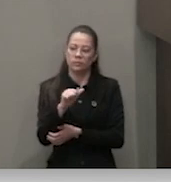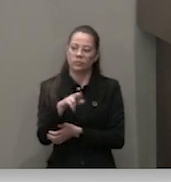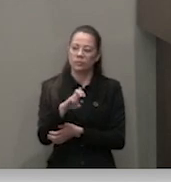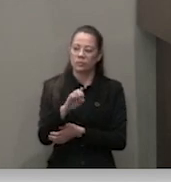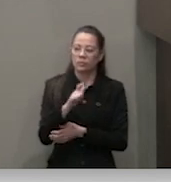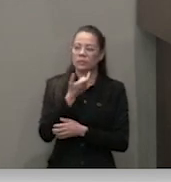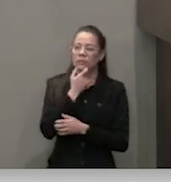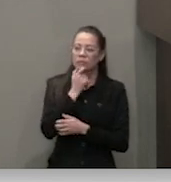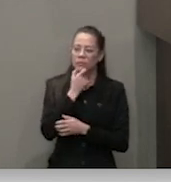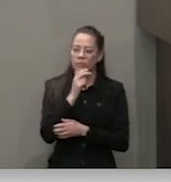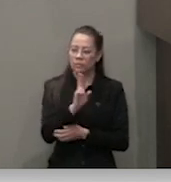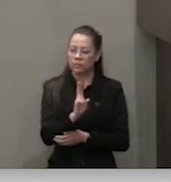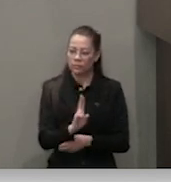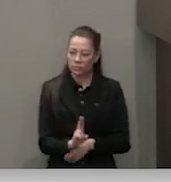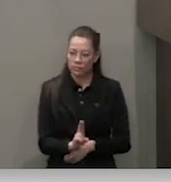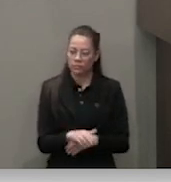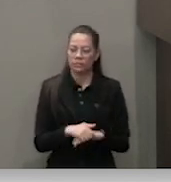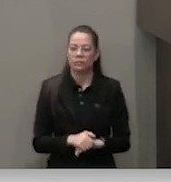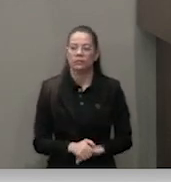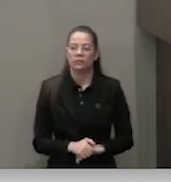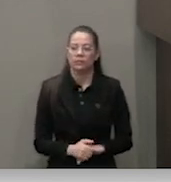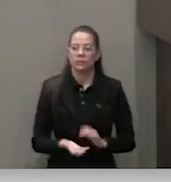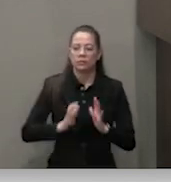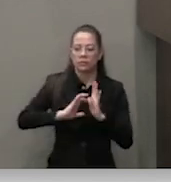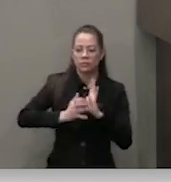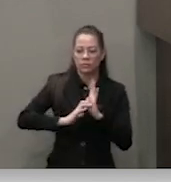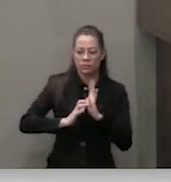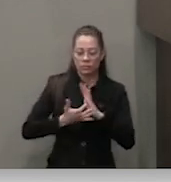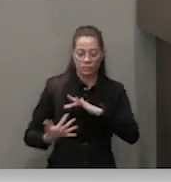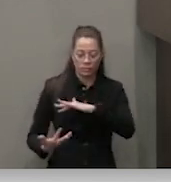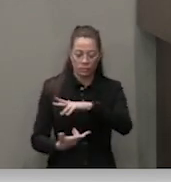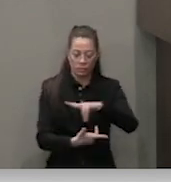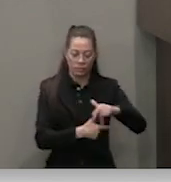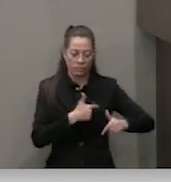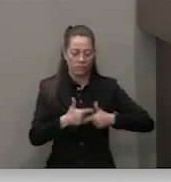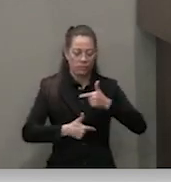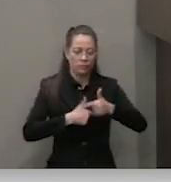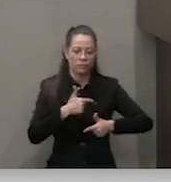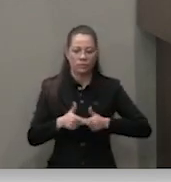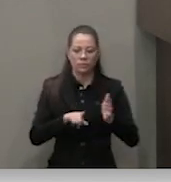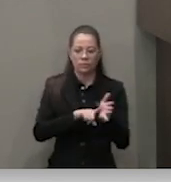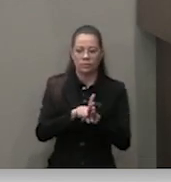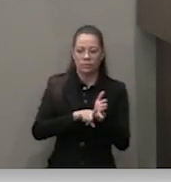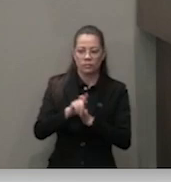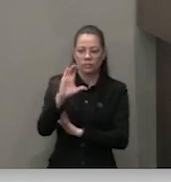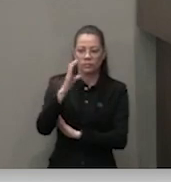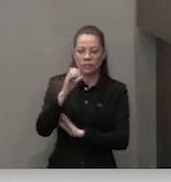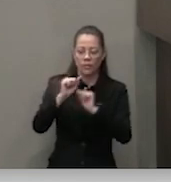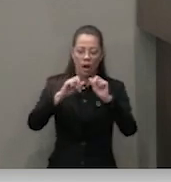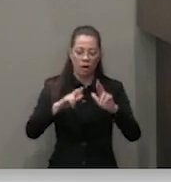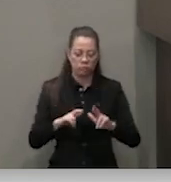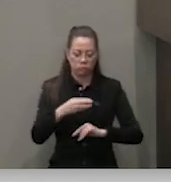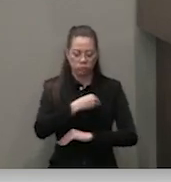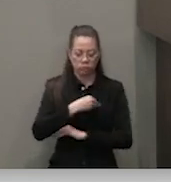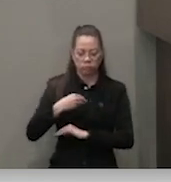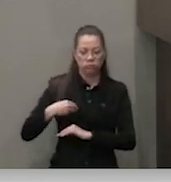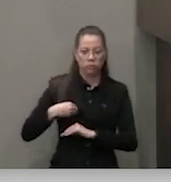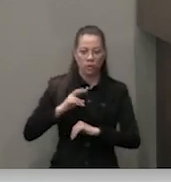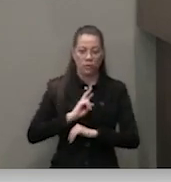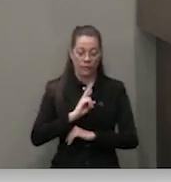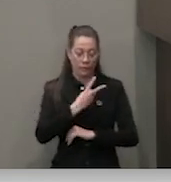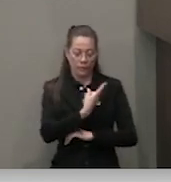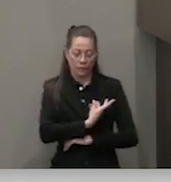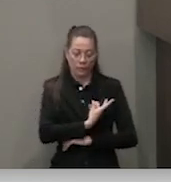date reposit banco de dados Global por seu trabalho de pesquisa científica na área de medicina